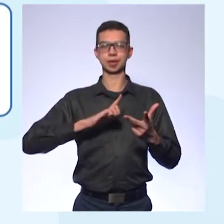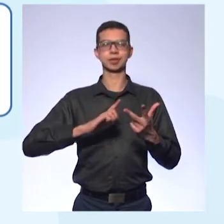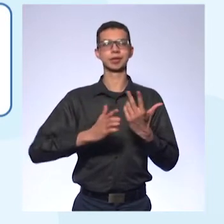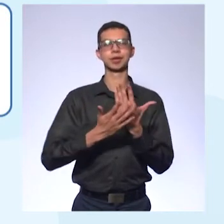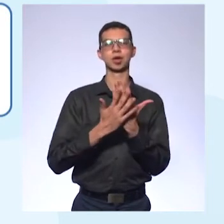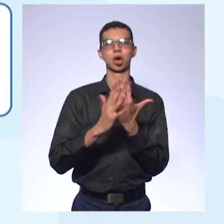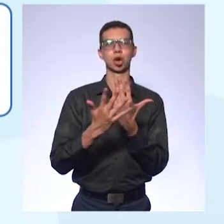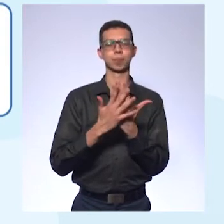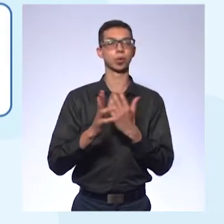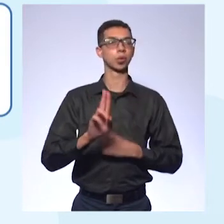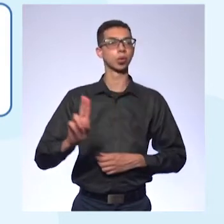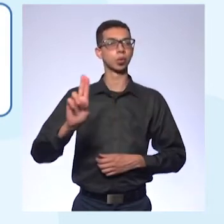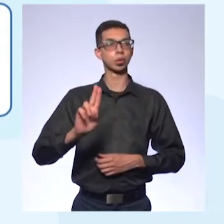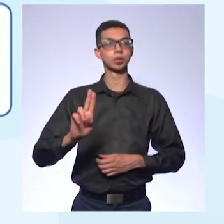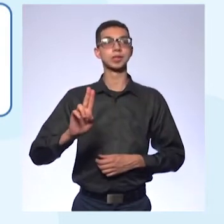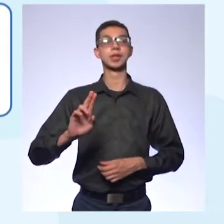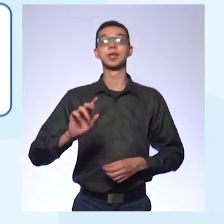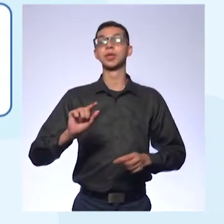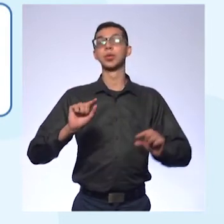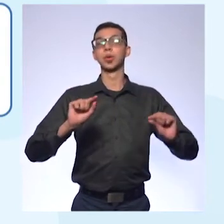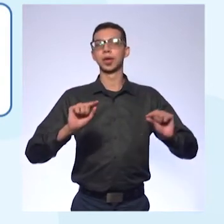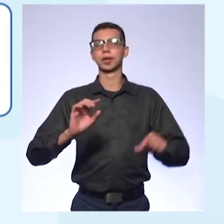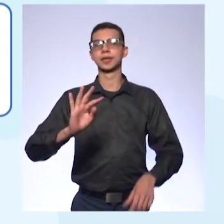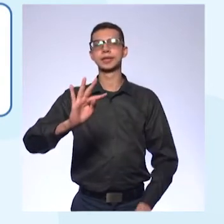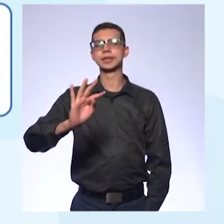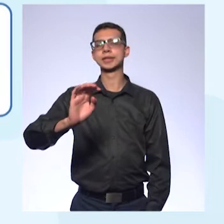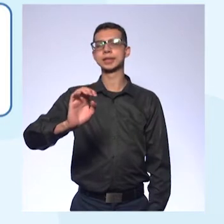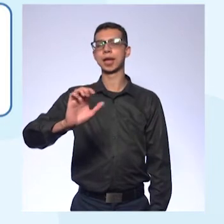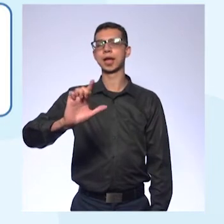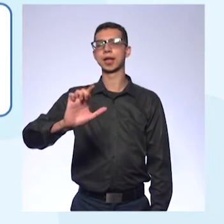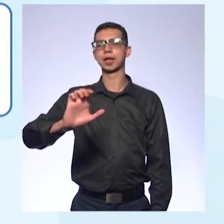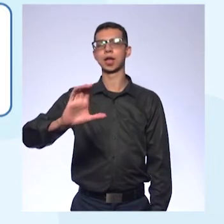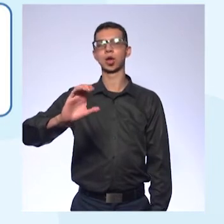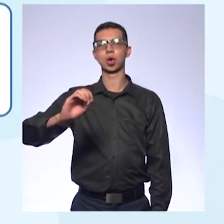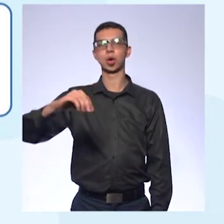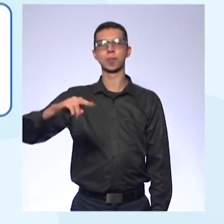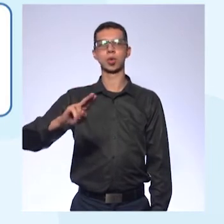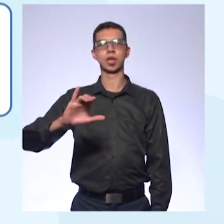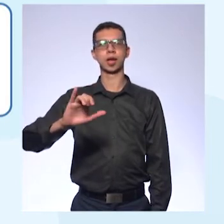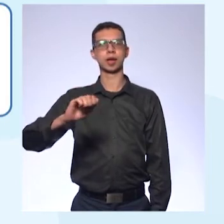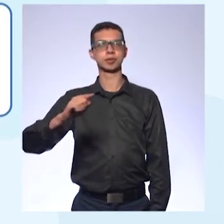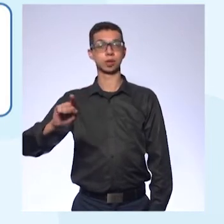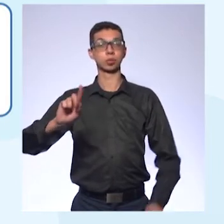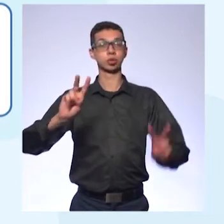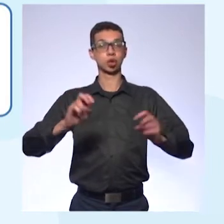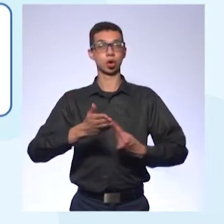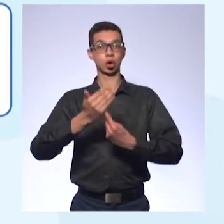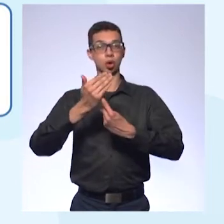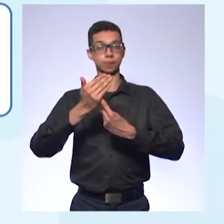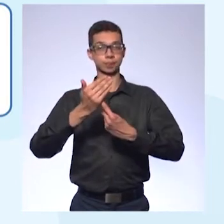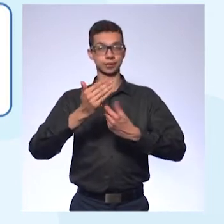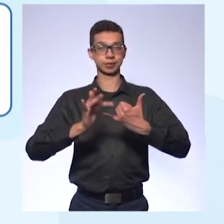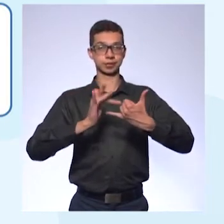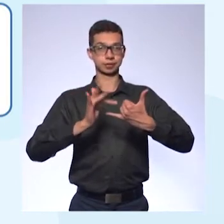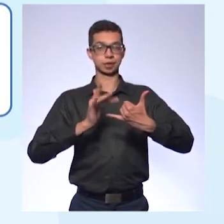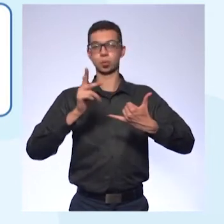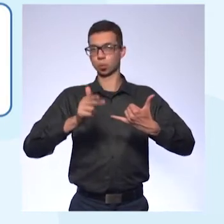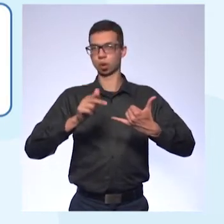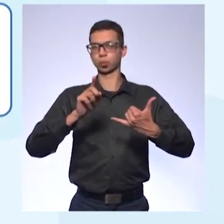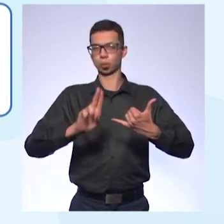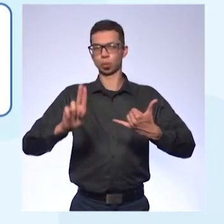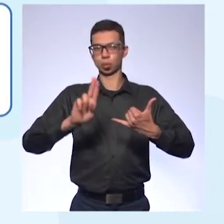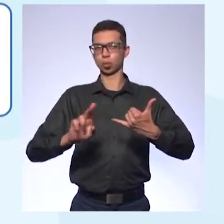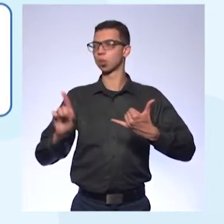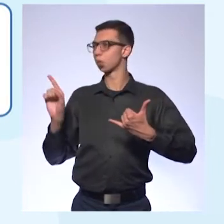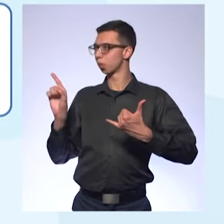usados na telecomunicações, como, por exemplo, o nosso celular, né? Boa parte de vocês devem estar assistindo a aula através do celular, que tem aí